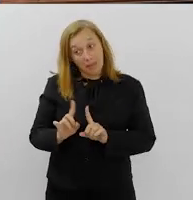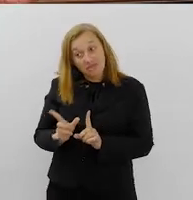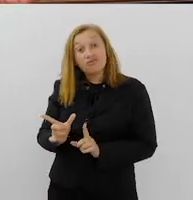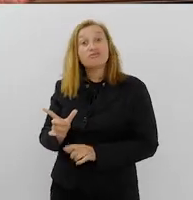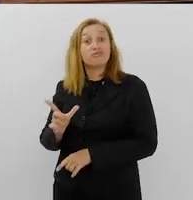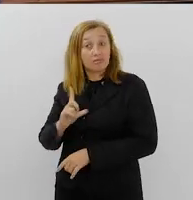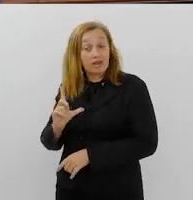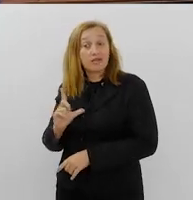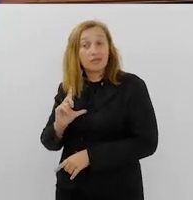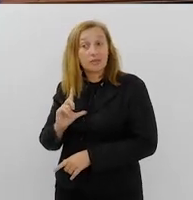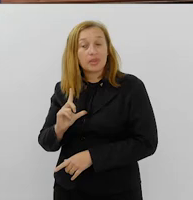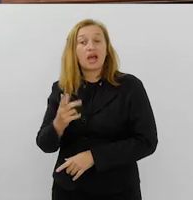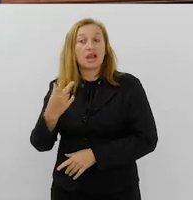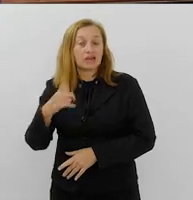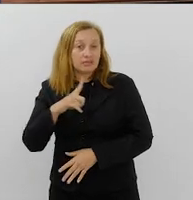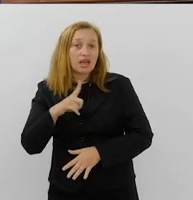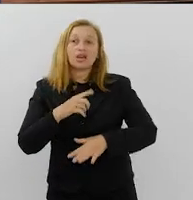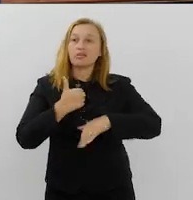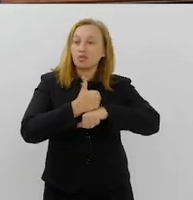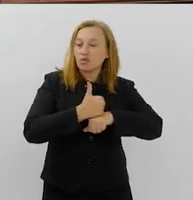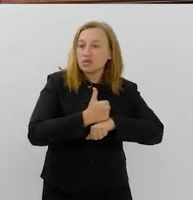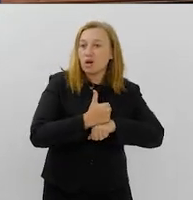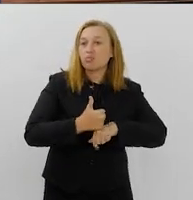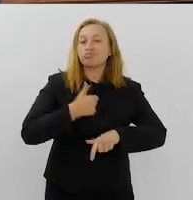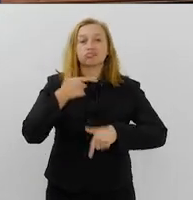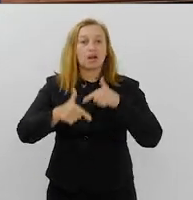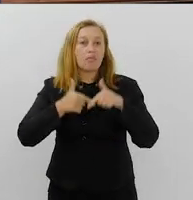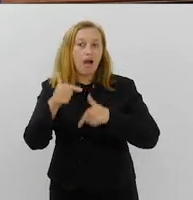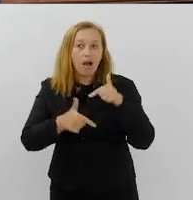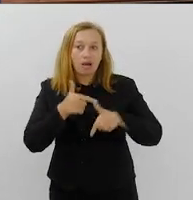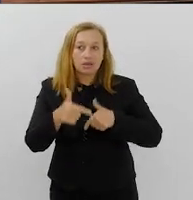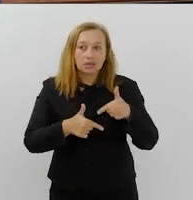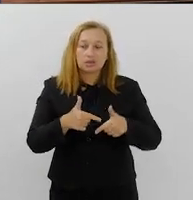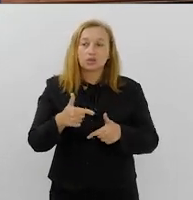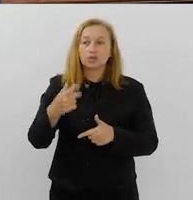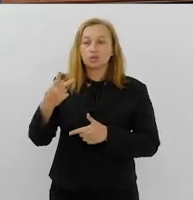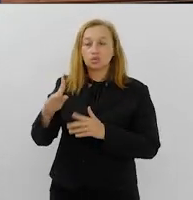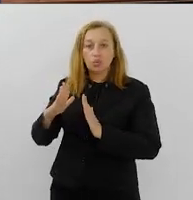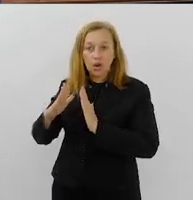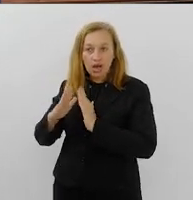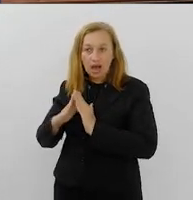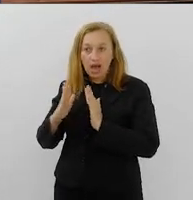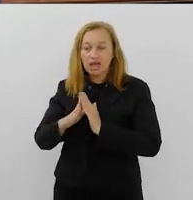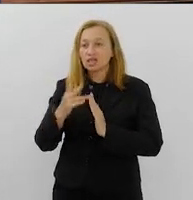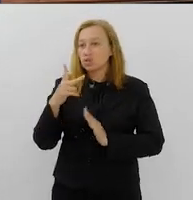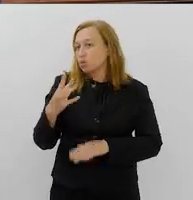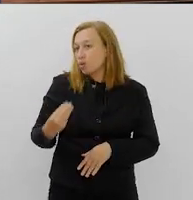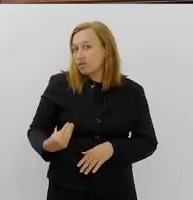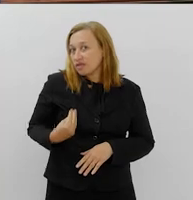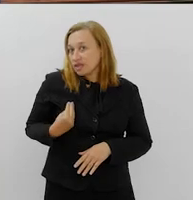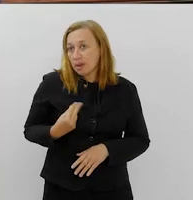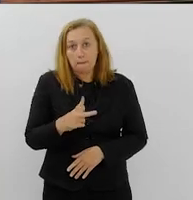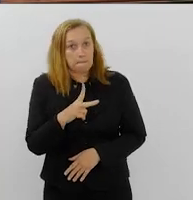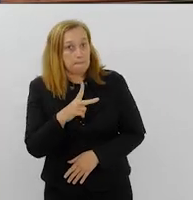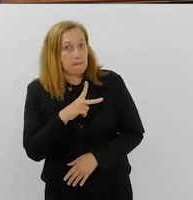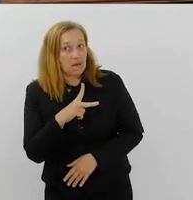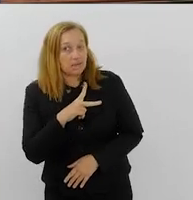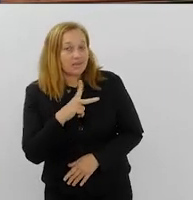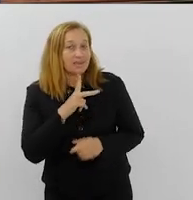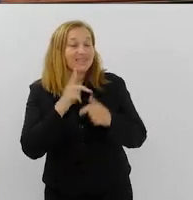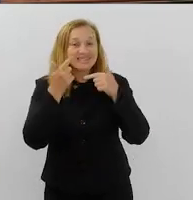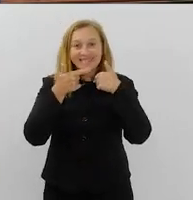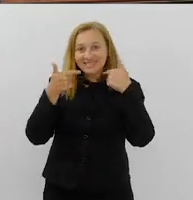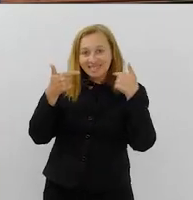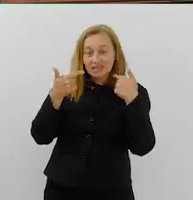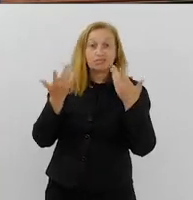Só que ela tem. Ela tem a sua profissão, seu trabalho, sua casa, sua vida.